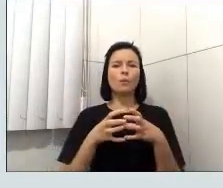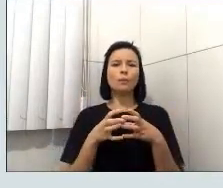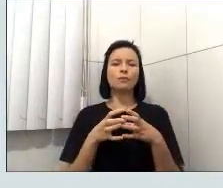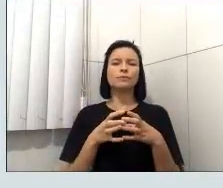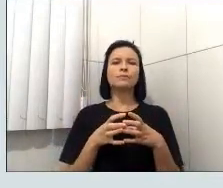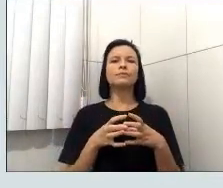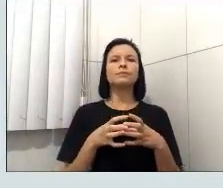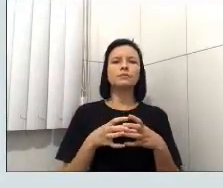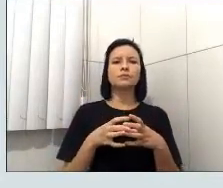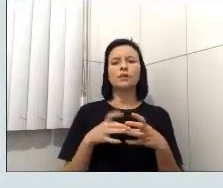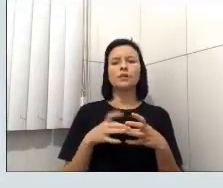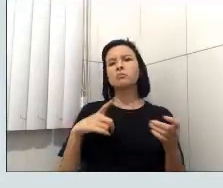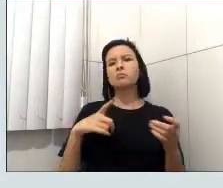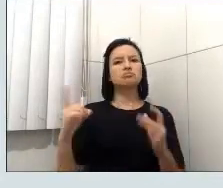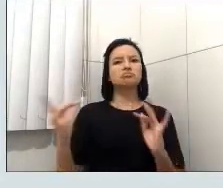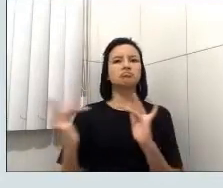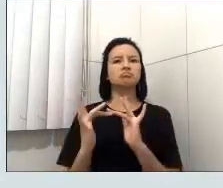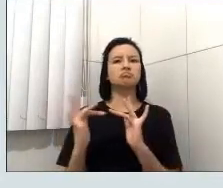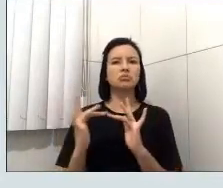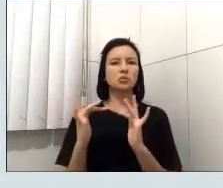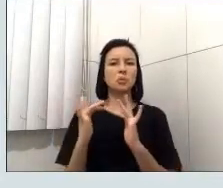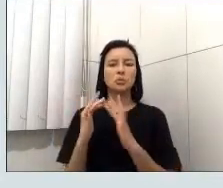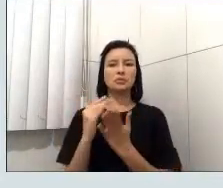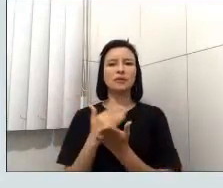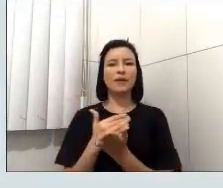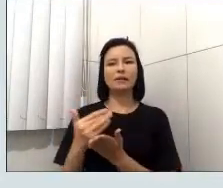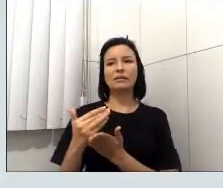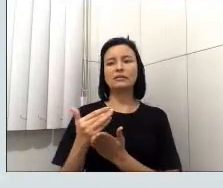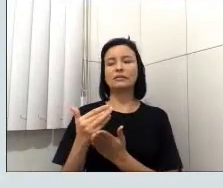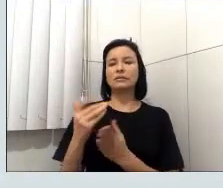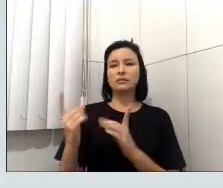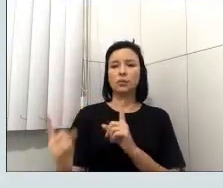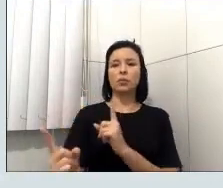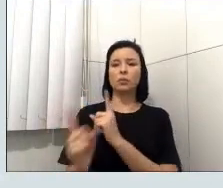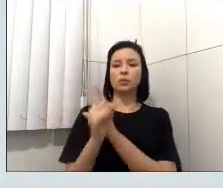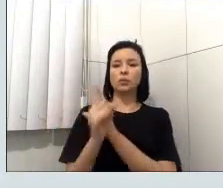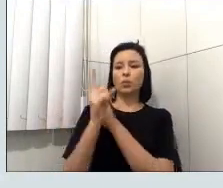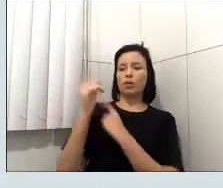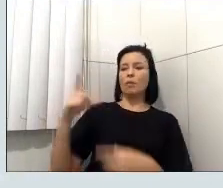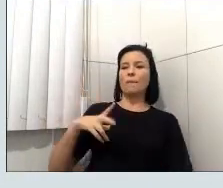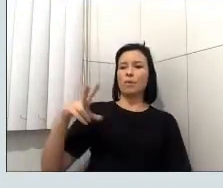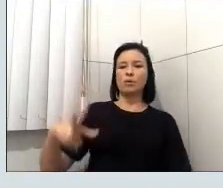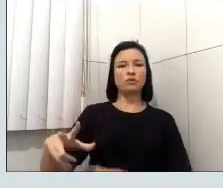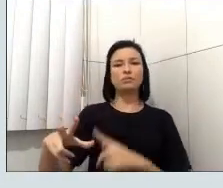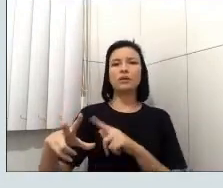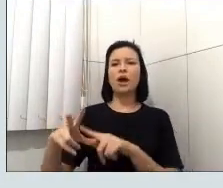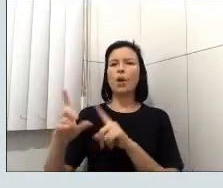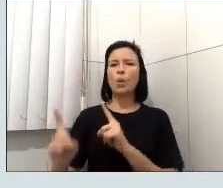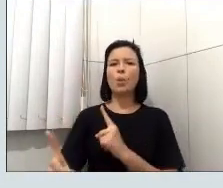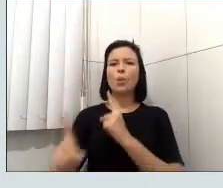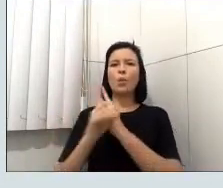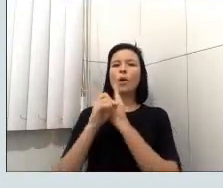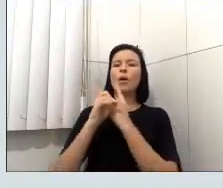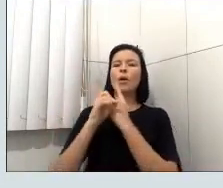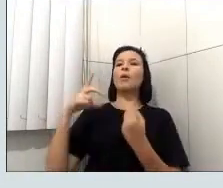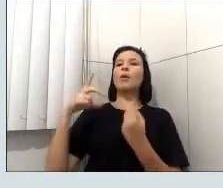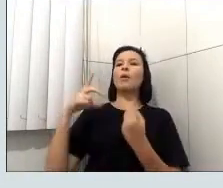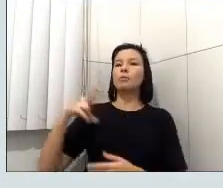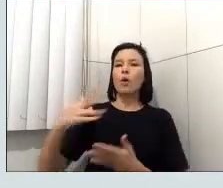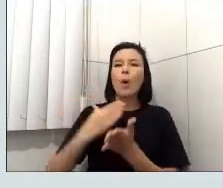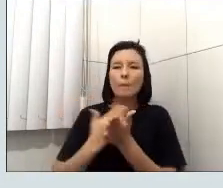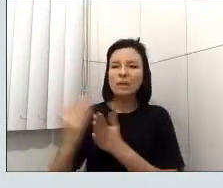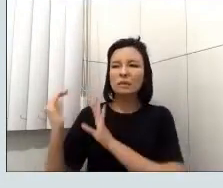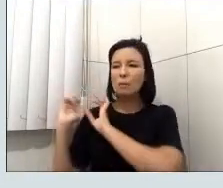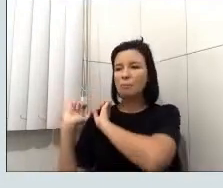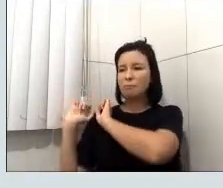não tinham contato inicial com os portugueses, só vieram ter contato quando os colonizadores